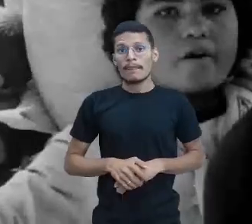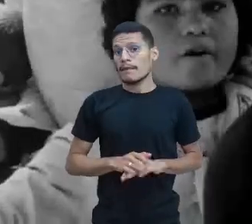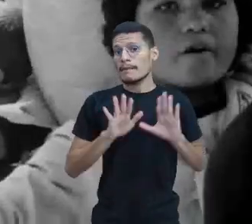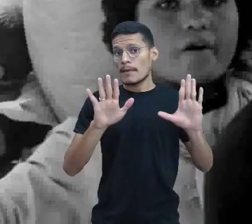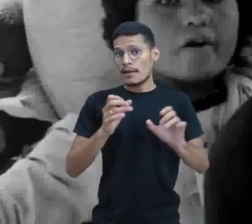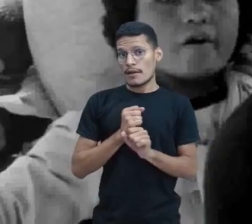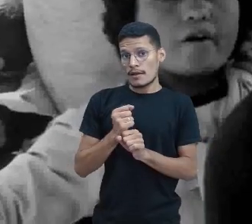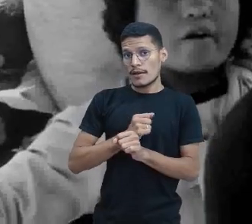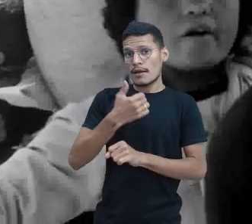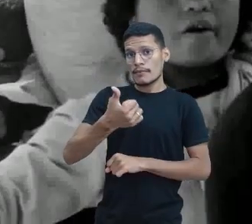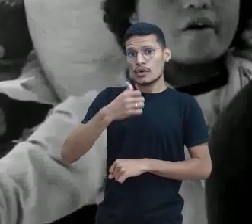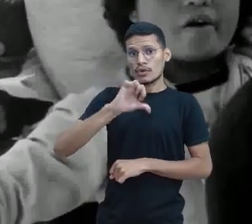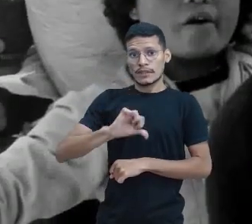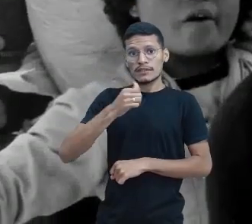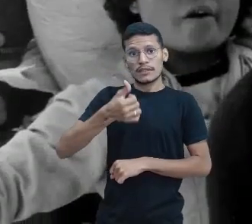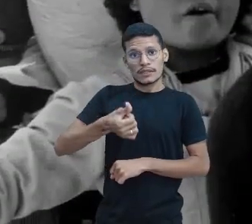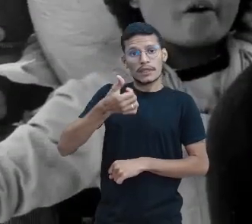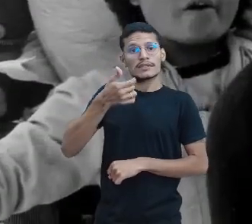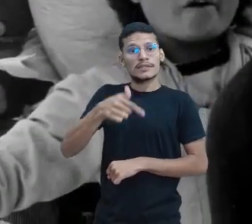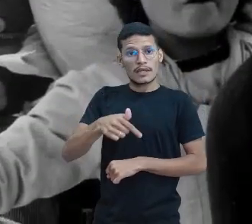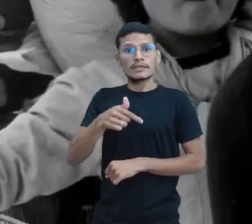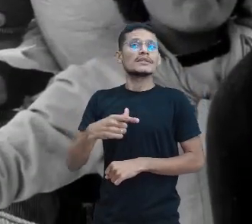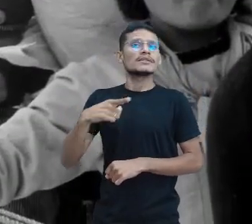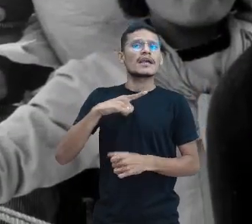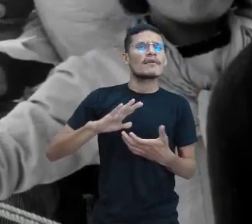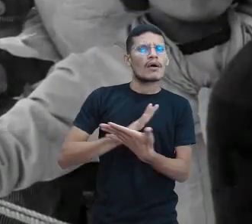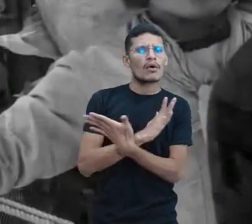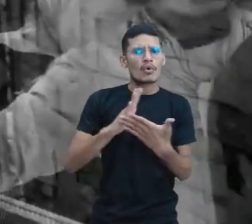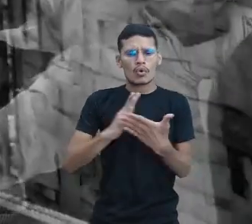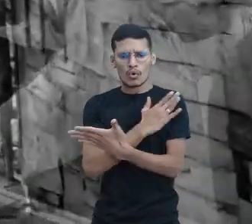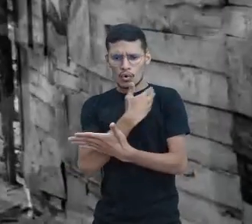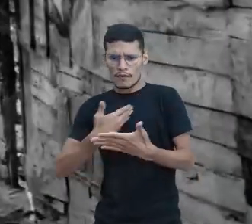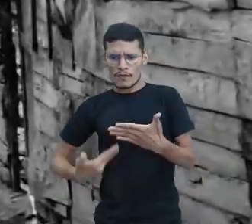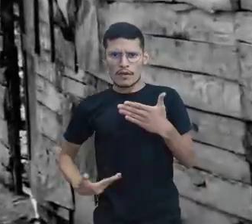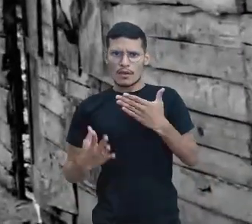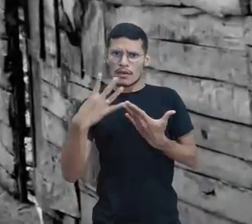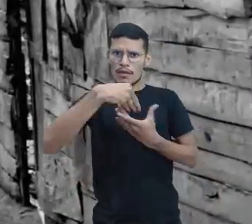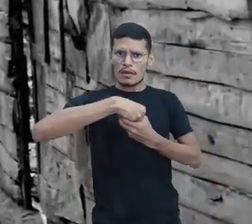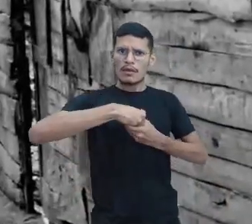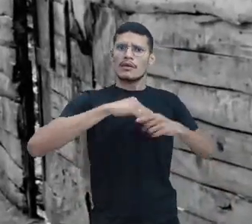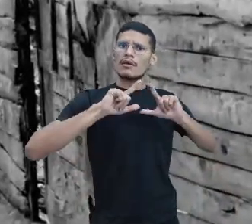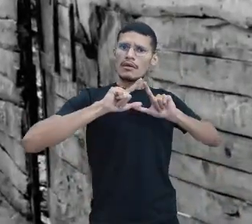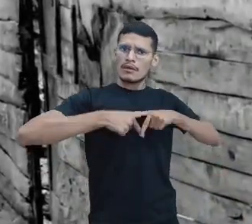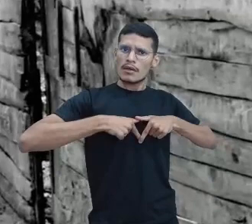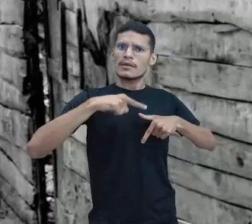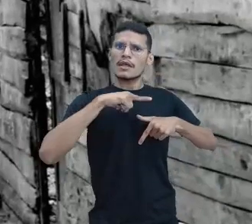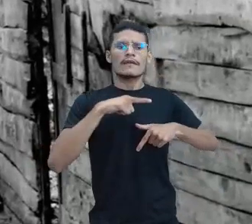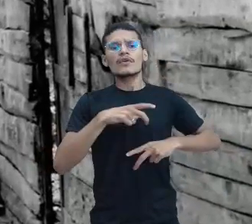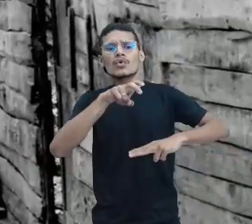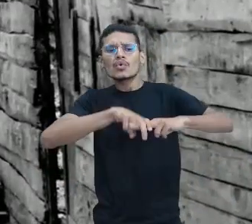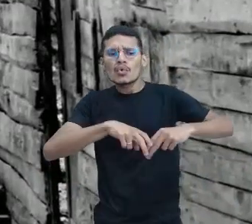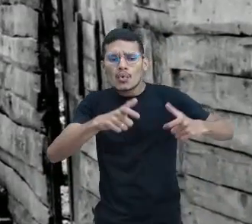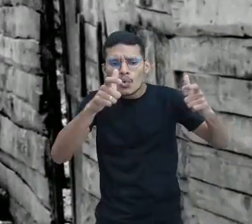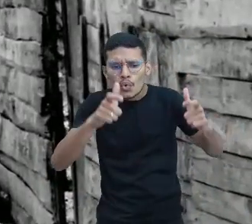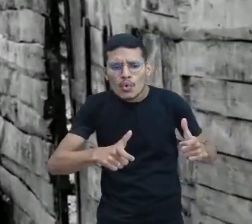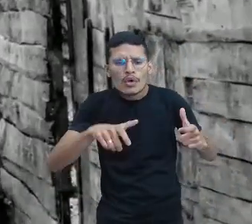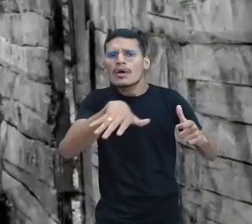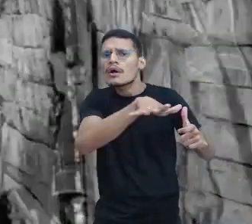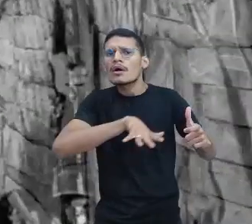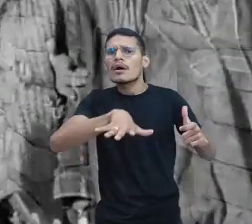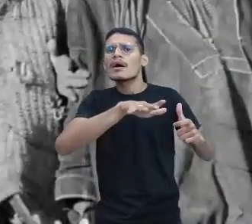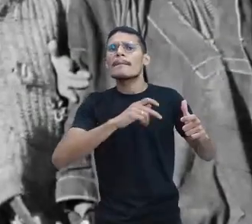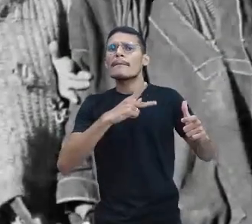Desde 1967, sucessivos governos israelenses estabeleceram assentamentos no território ocupado da